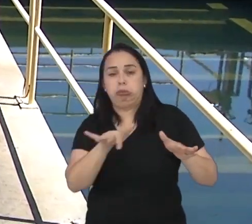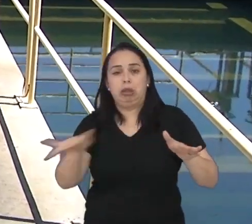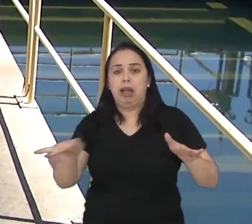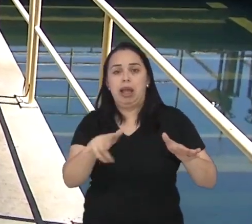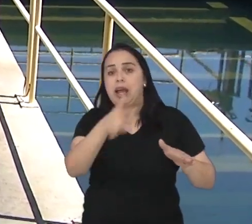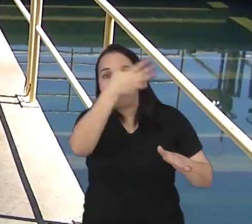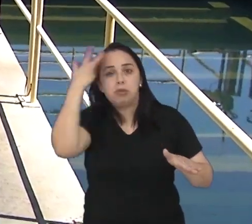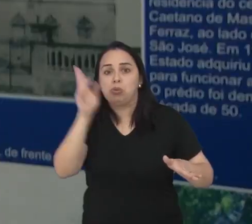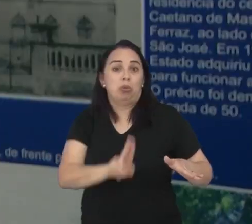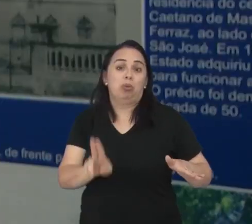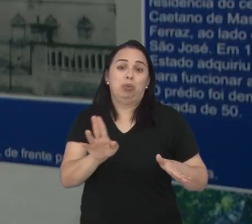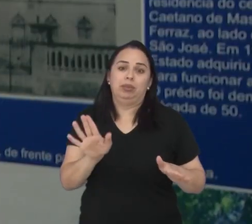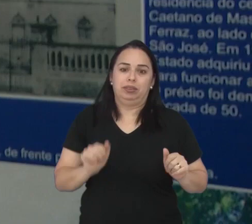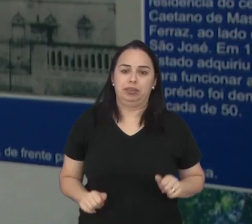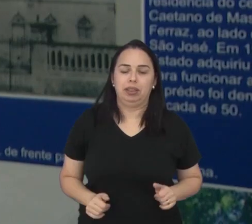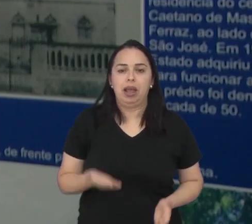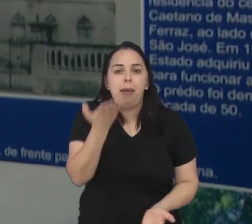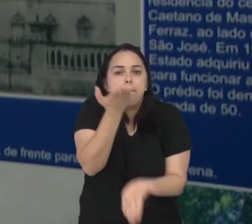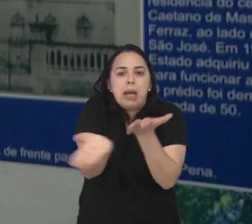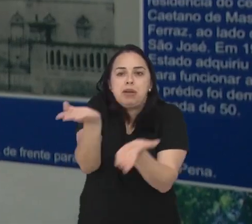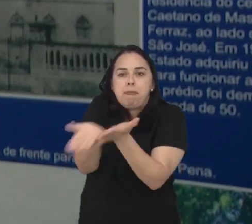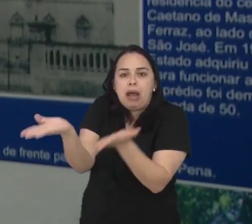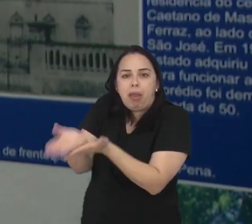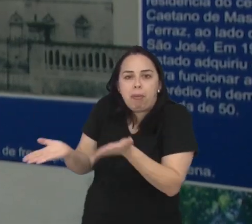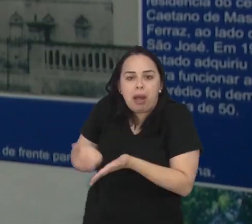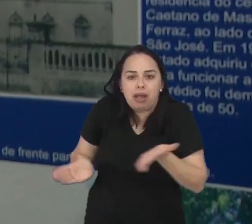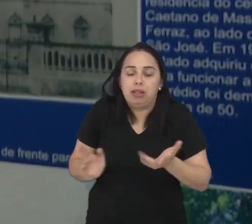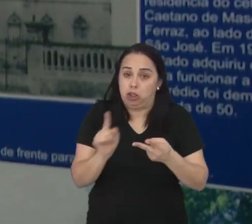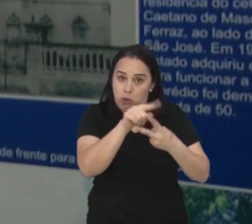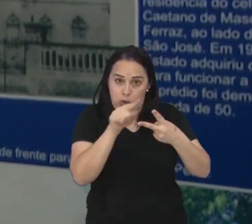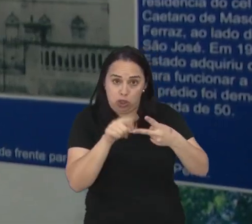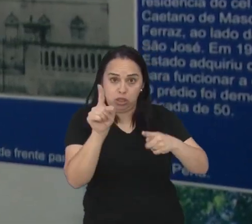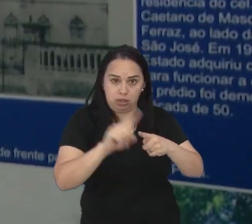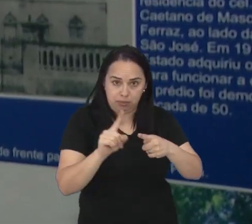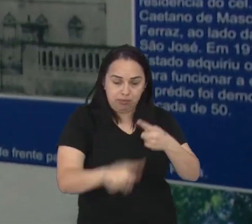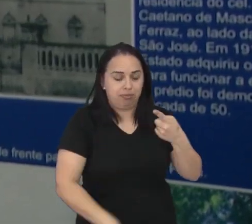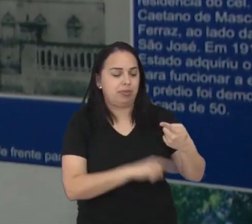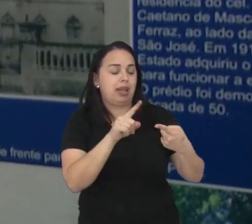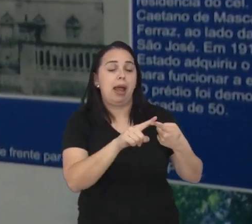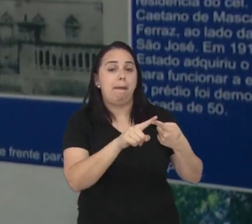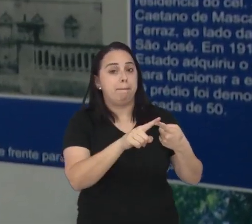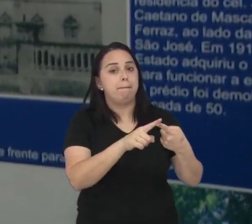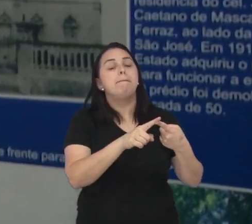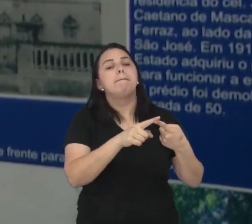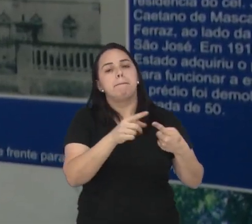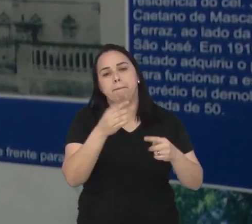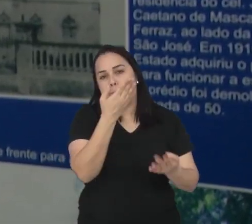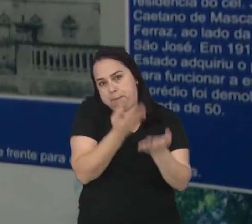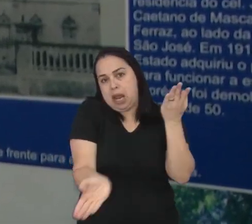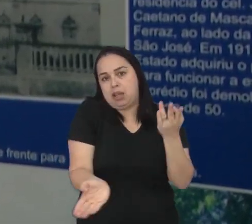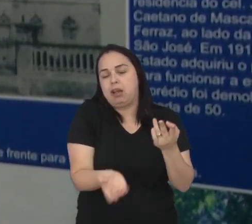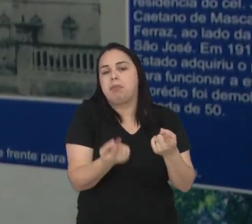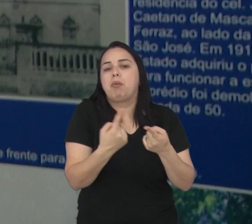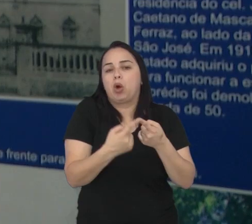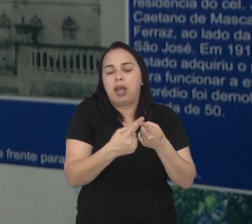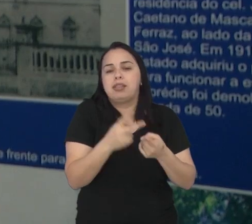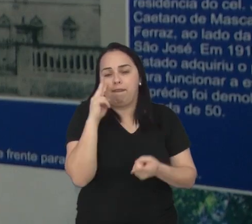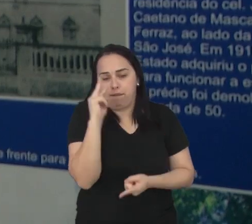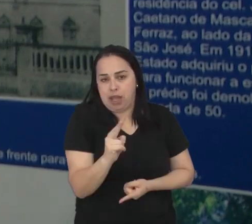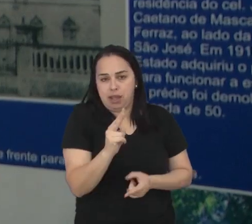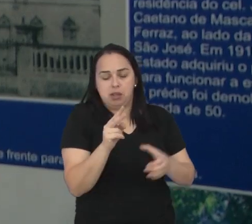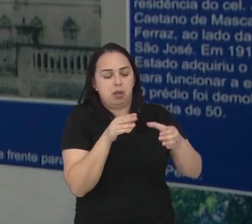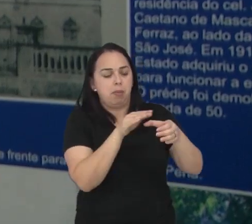ao consumidor final. Então, as perdas elas podem acontecer por dois tipos, né? São as perdas aparentes, que são provenientes de